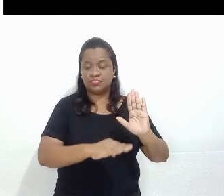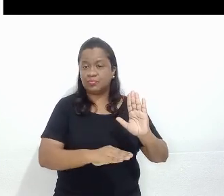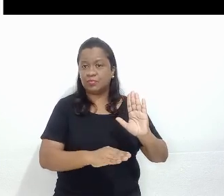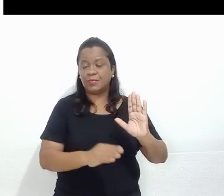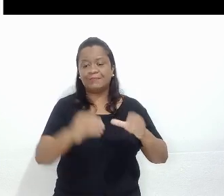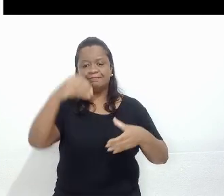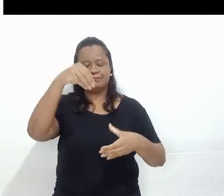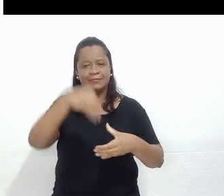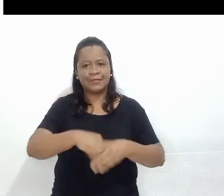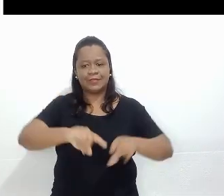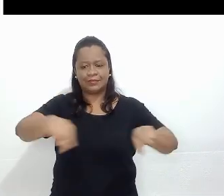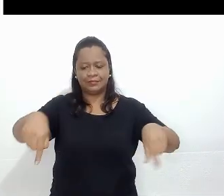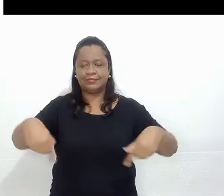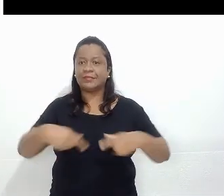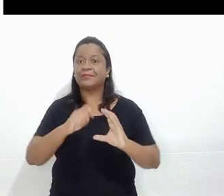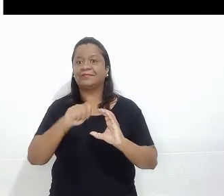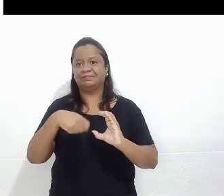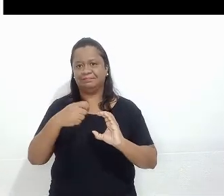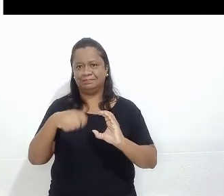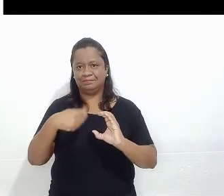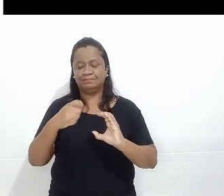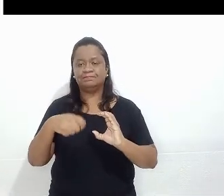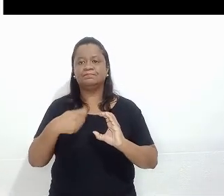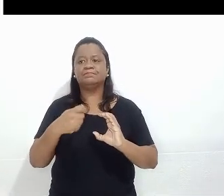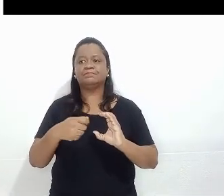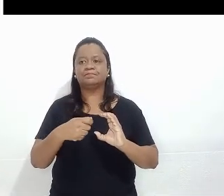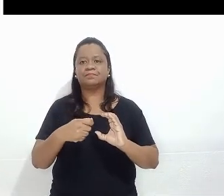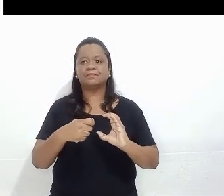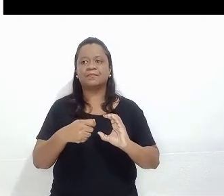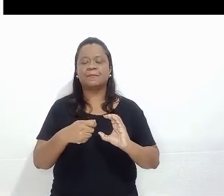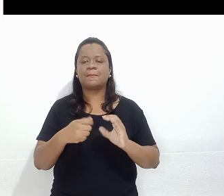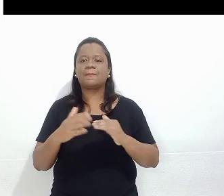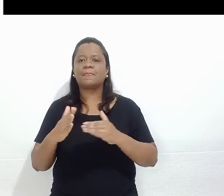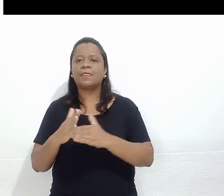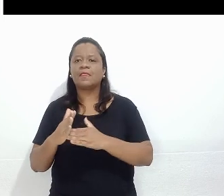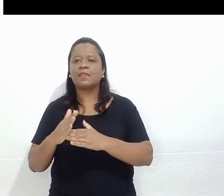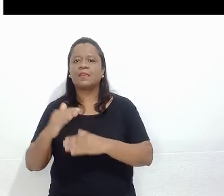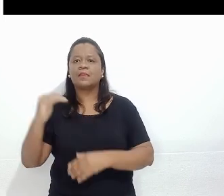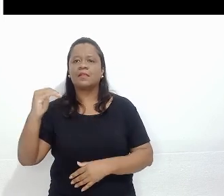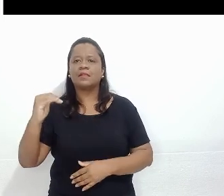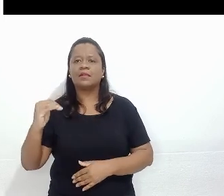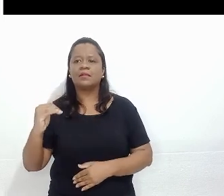no set de filmagem, entendeu? Até aqui, né?